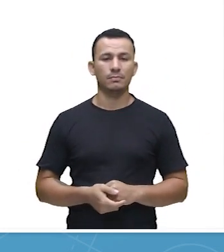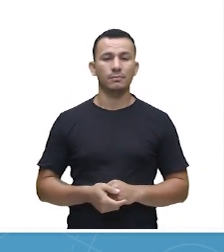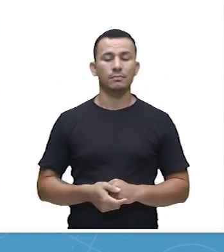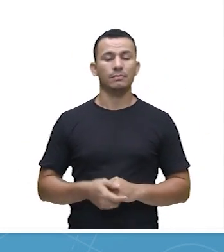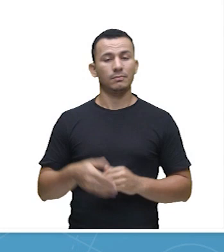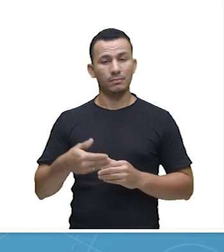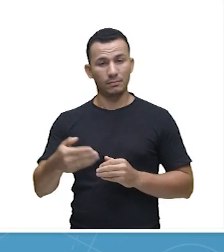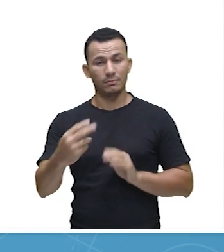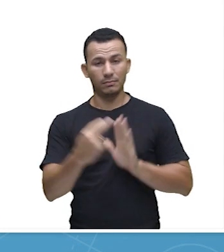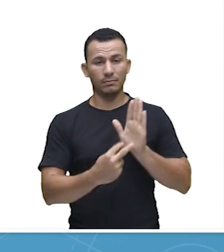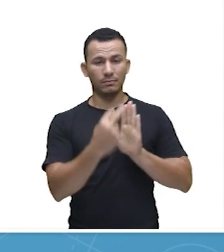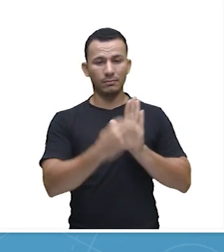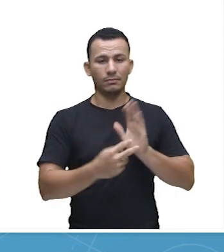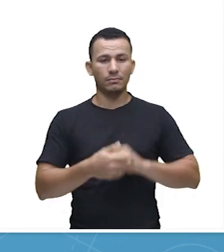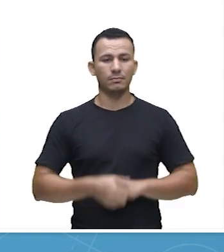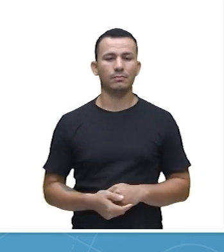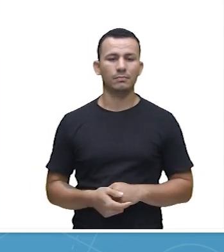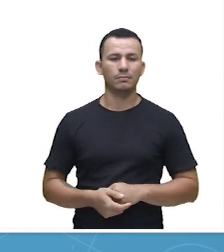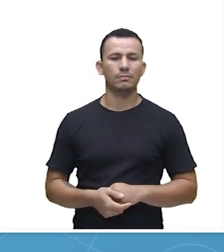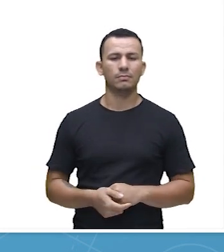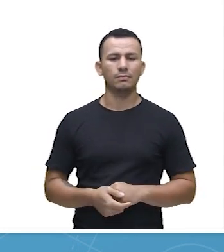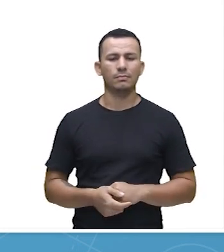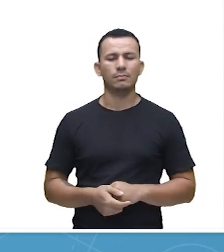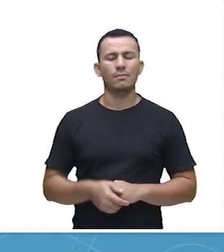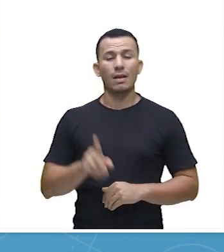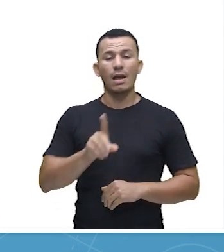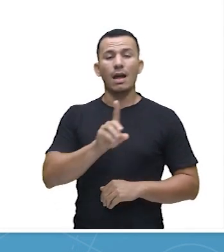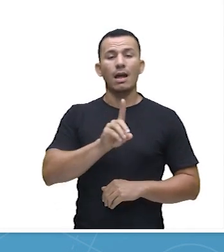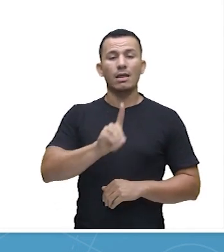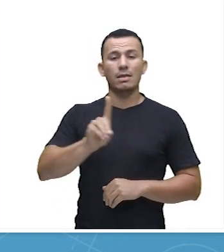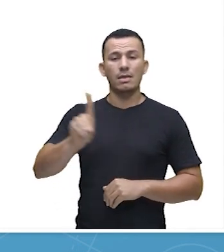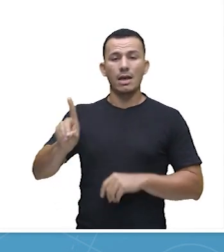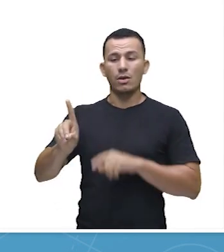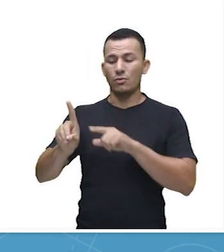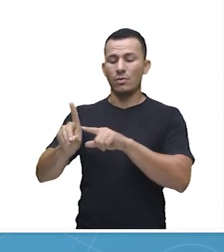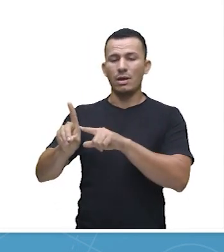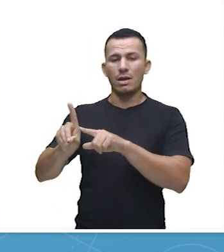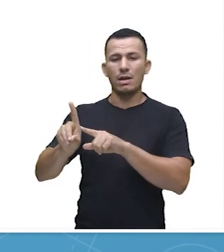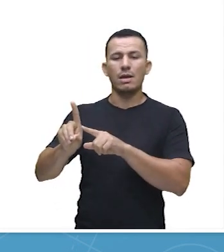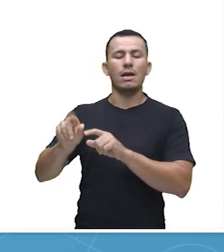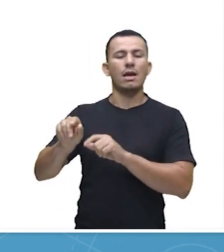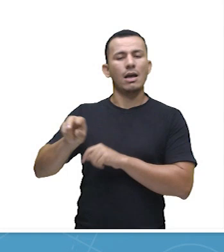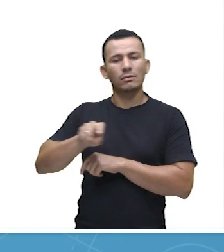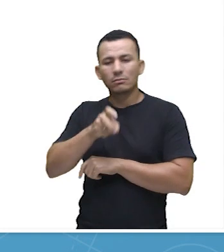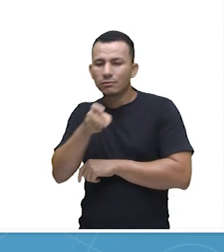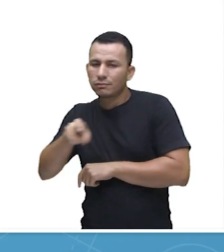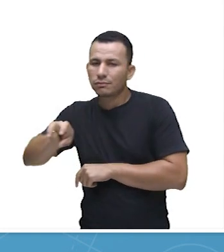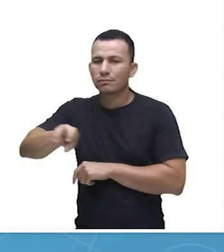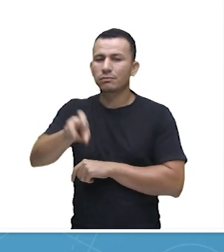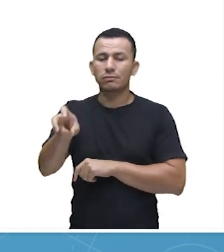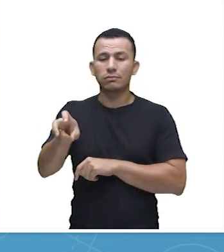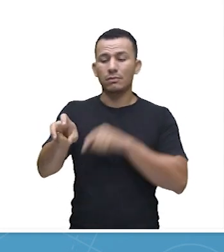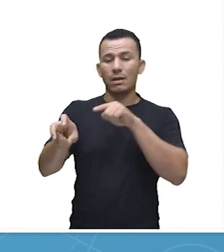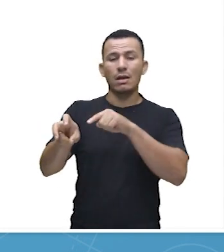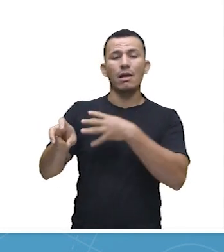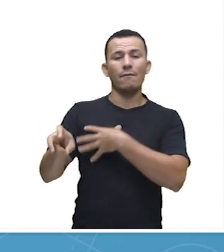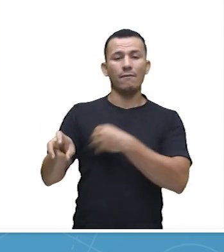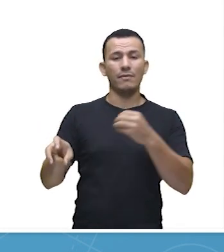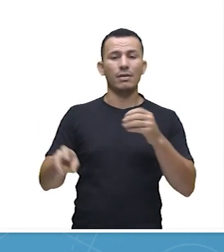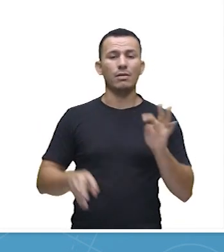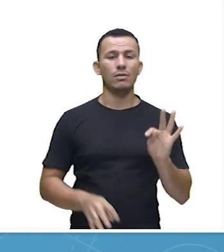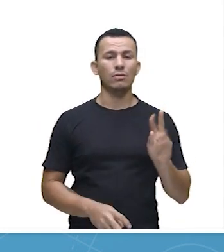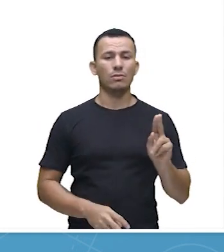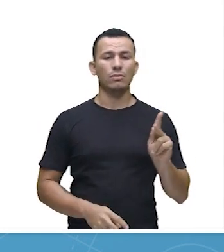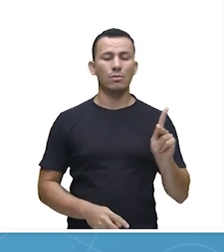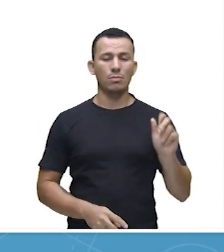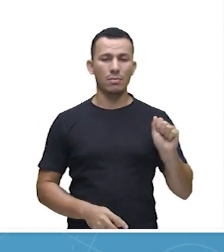leitura, esse M'Boi é um deus que tinha a forma de serpente e era filho de Tupã. Igobi,